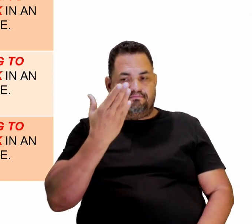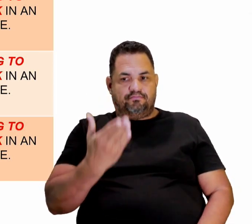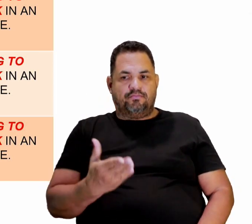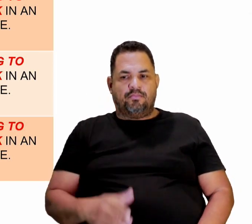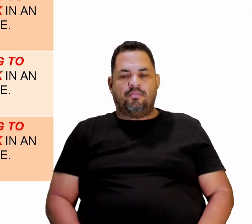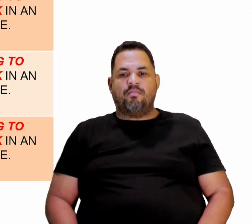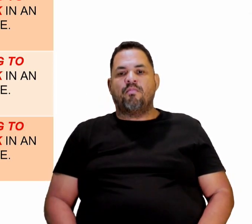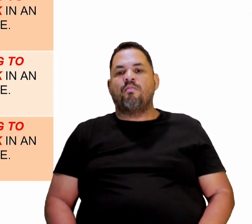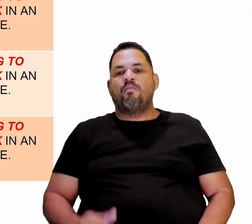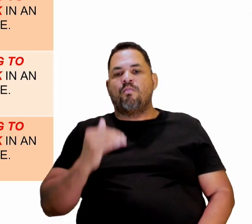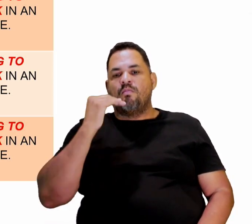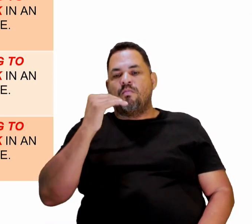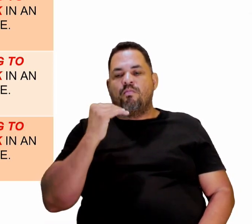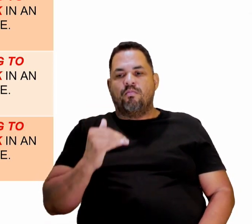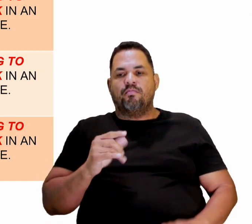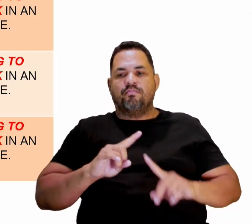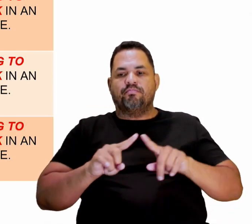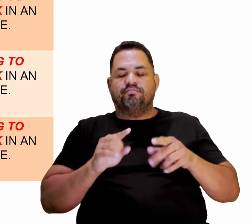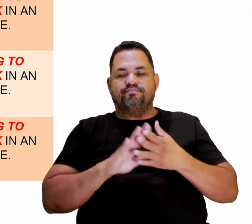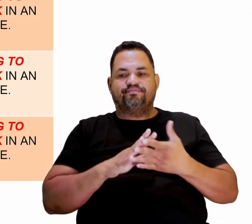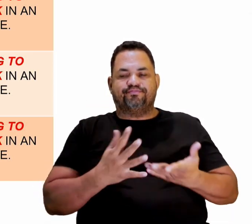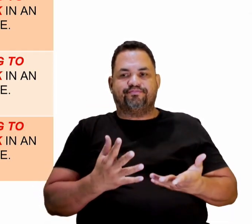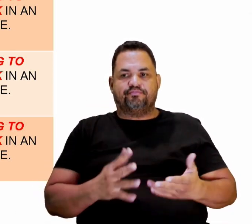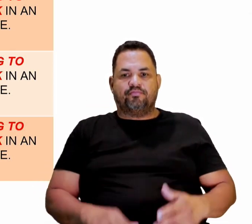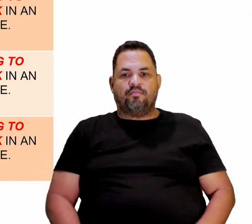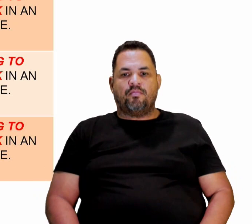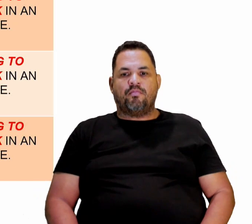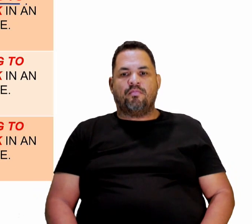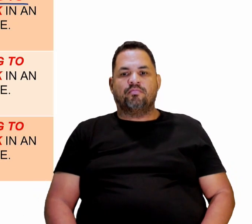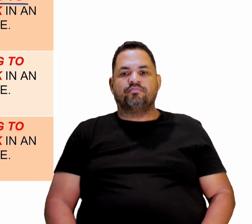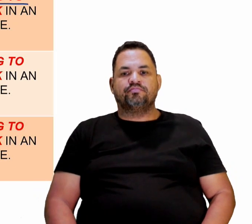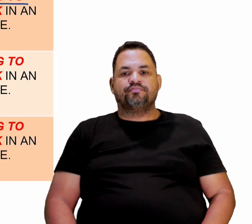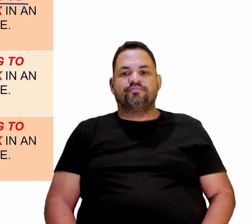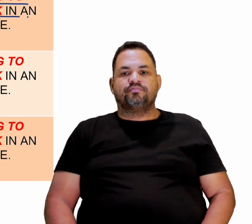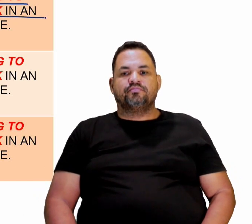um embaixo do outro mas é como se fosse assim